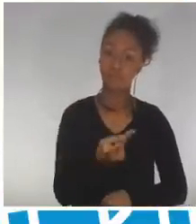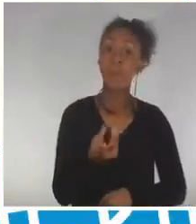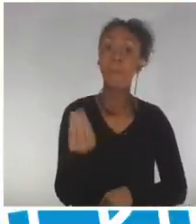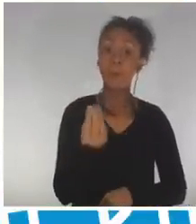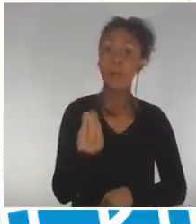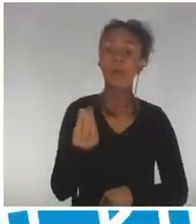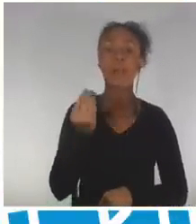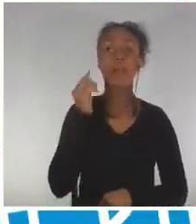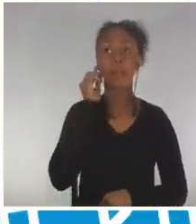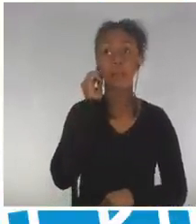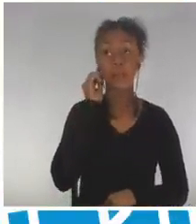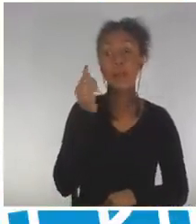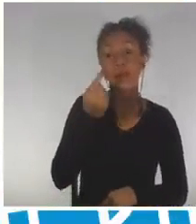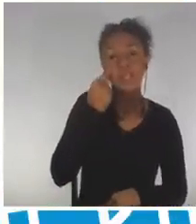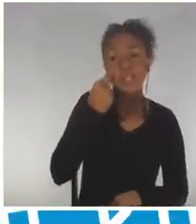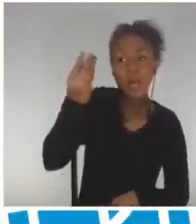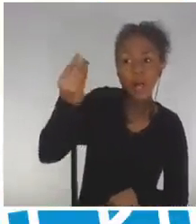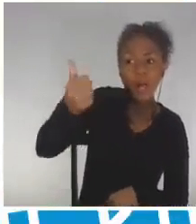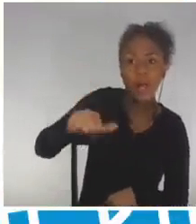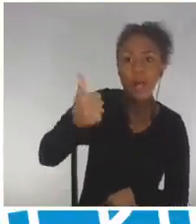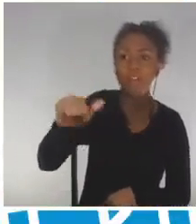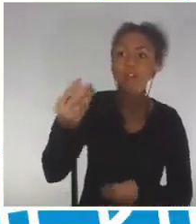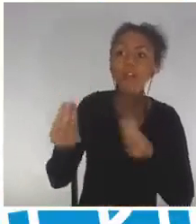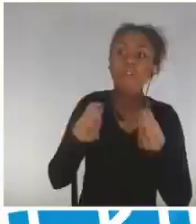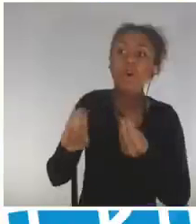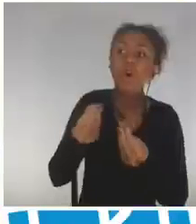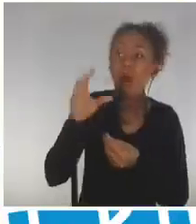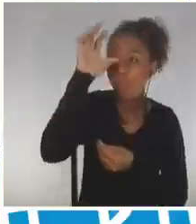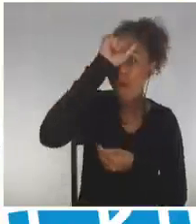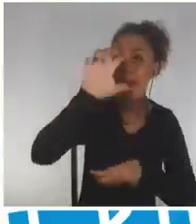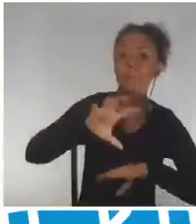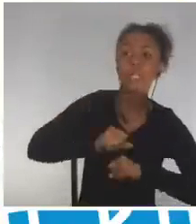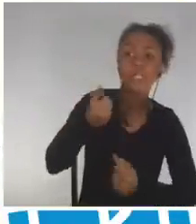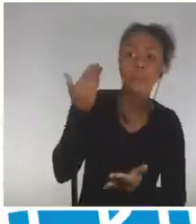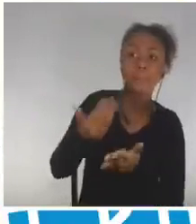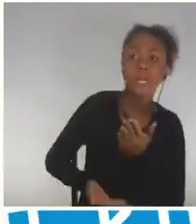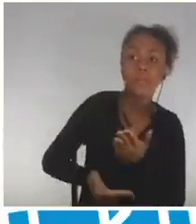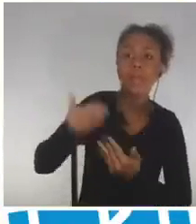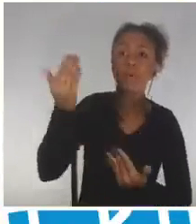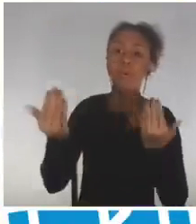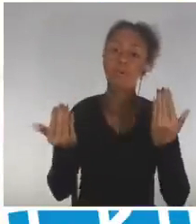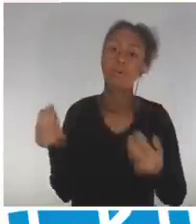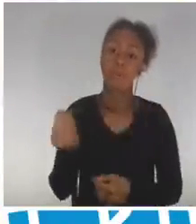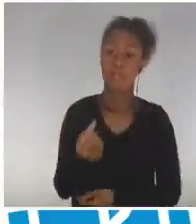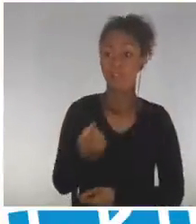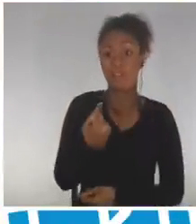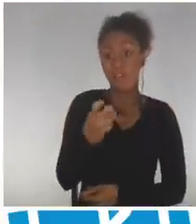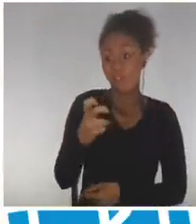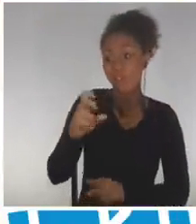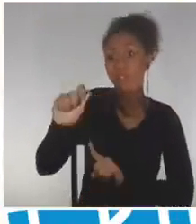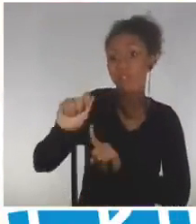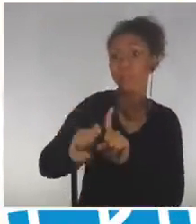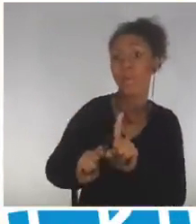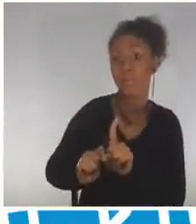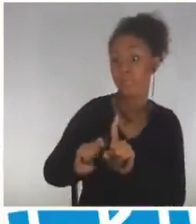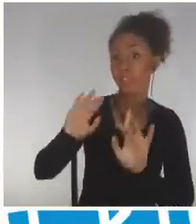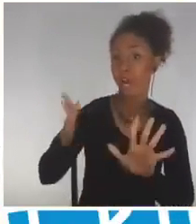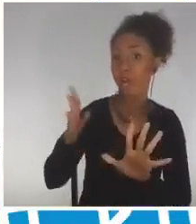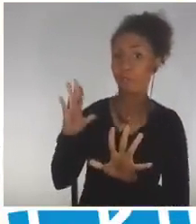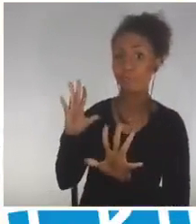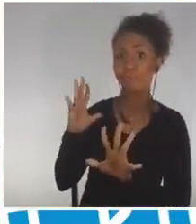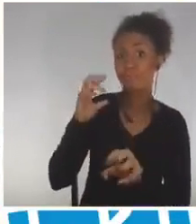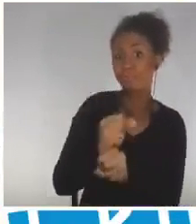aprendizagens perdidas ao longo desses longos 15 meses de escola fechada, e acho que